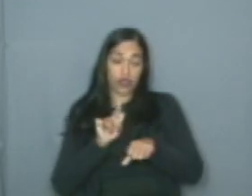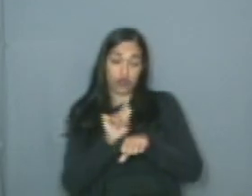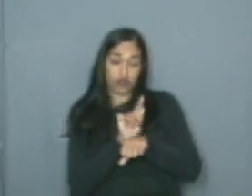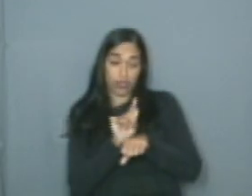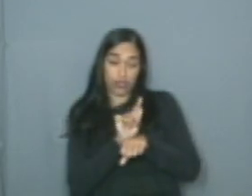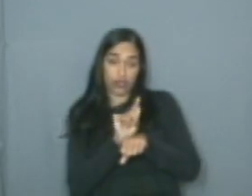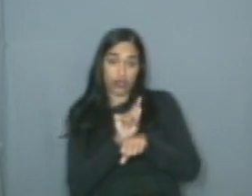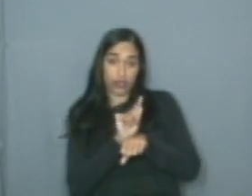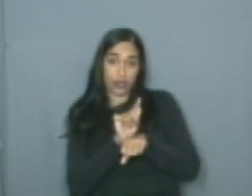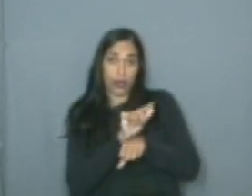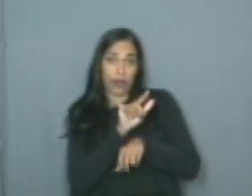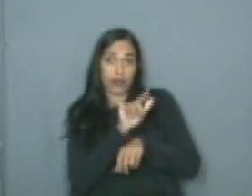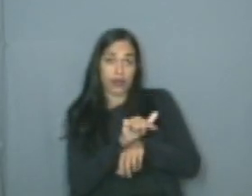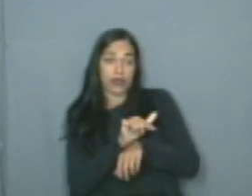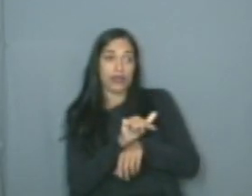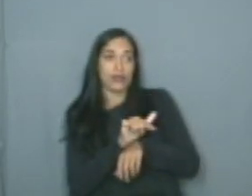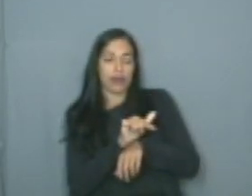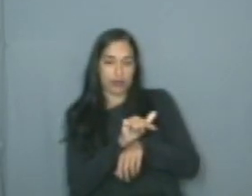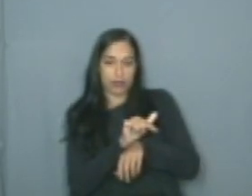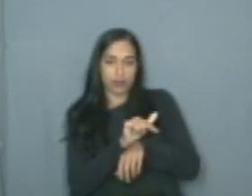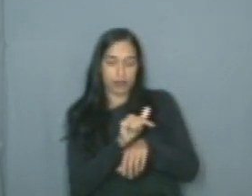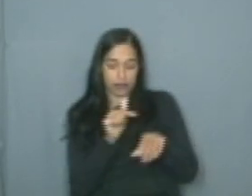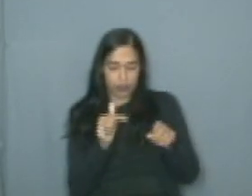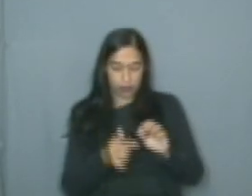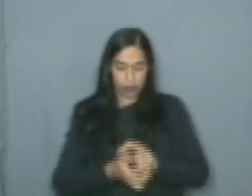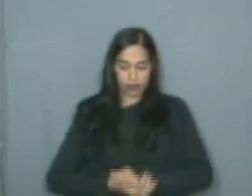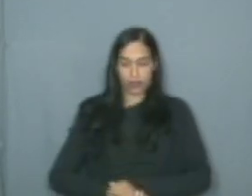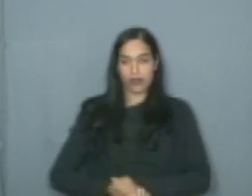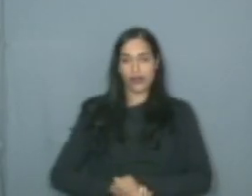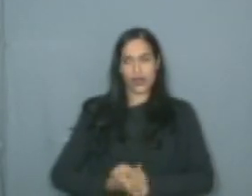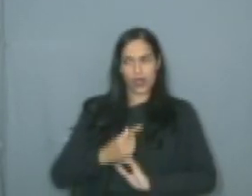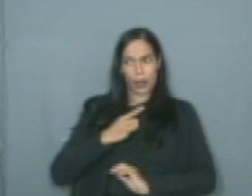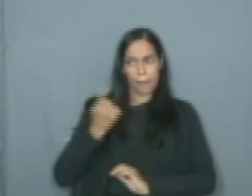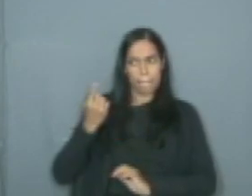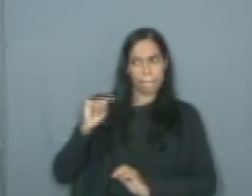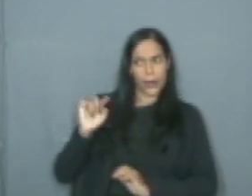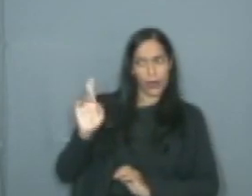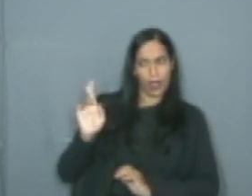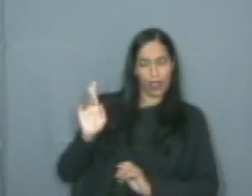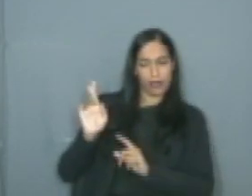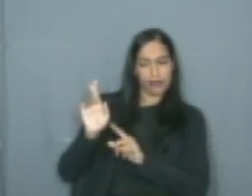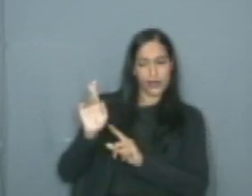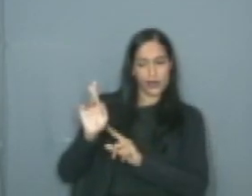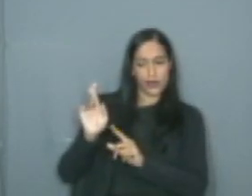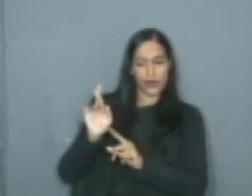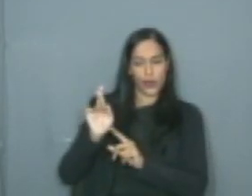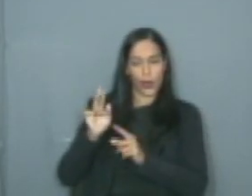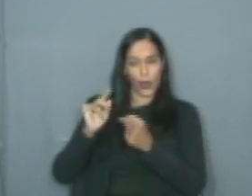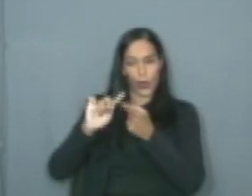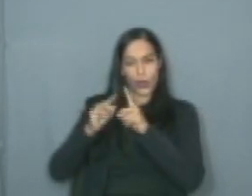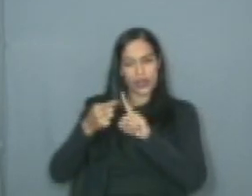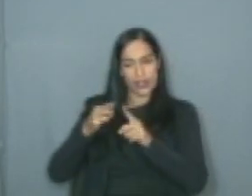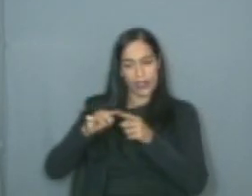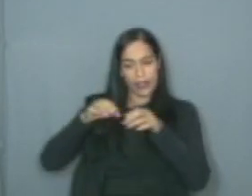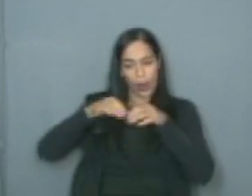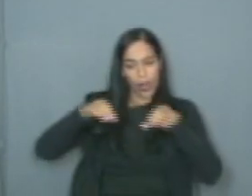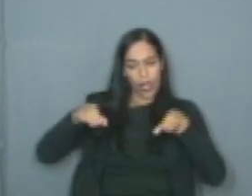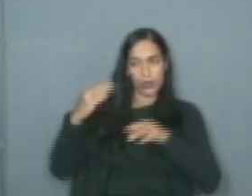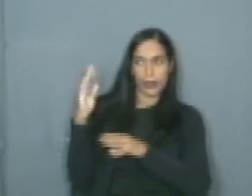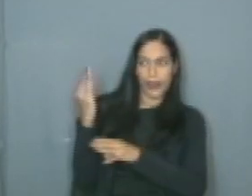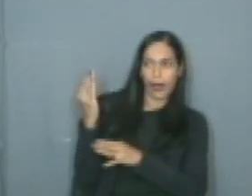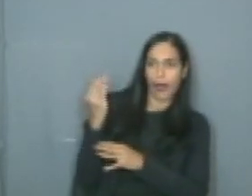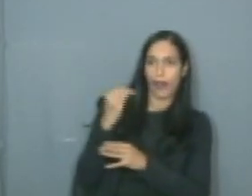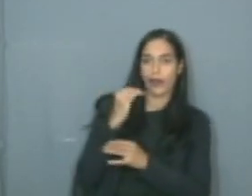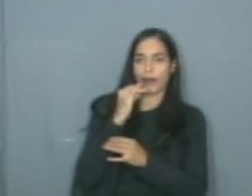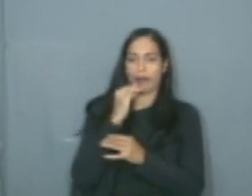isso. A gente gere nossa casa dessa forma. Opa, só sobrou R$1.000 esse mês. Eu vou consertar o cano estourado do banheiro, que está com a água